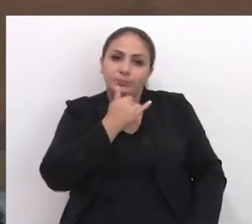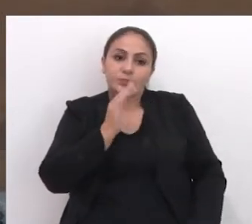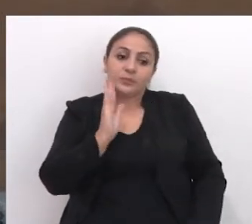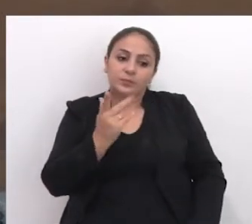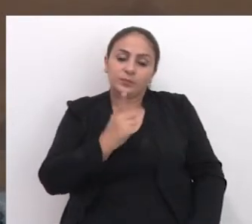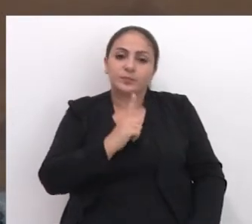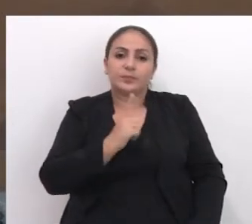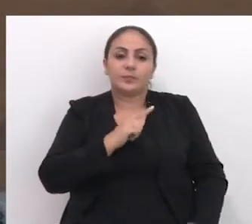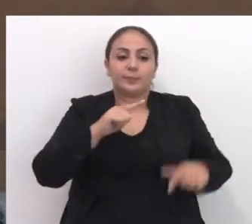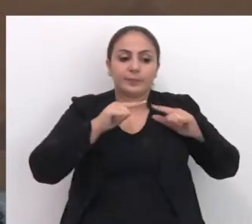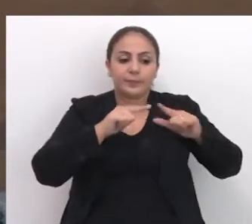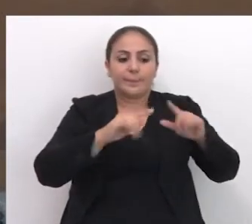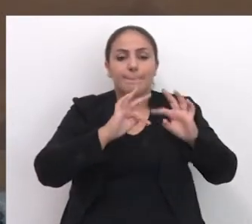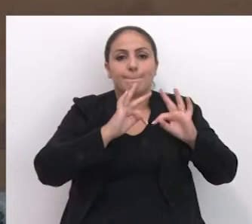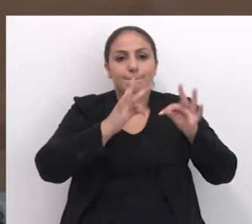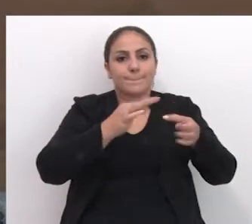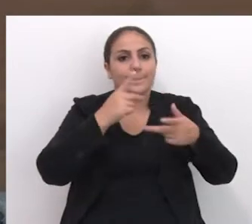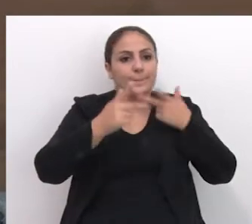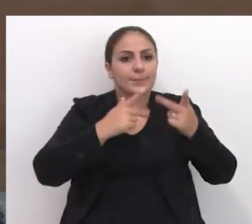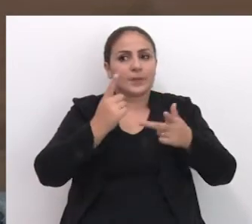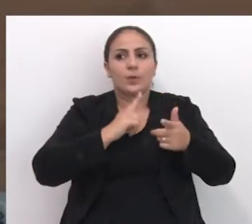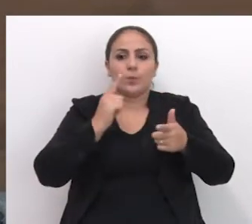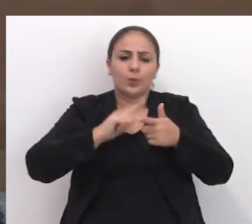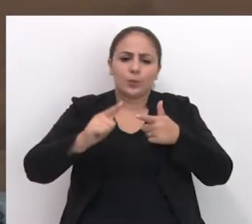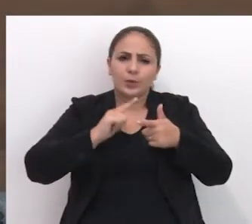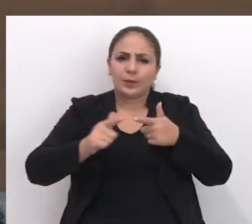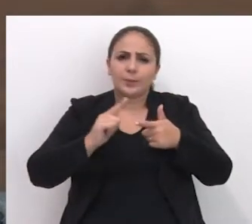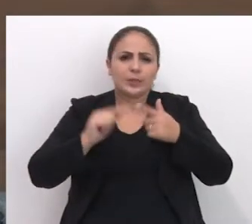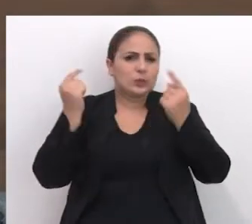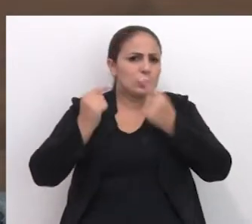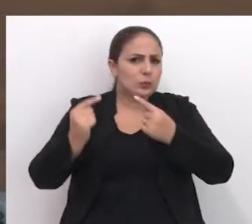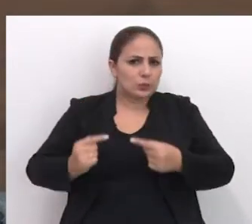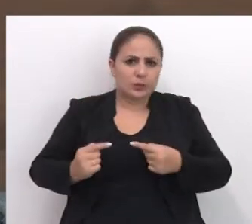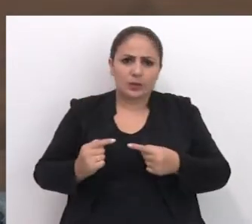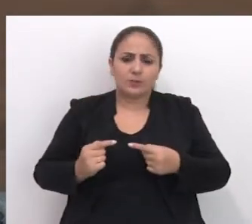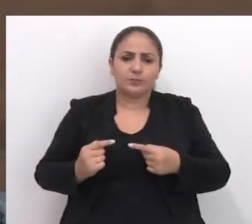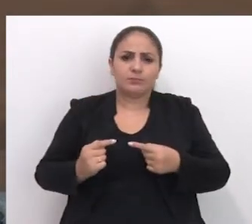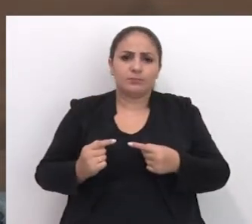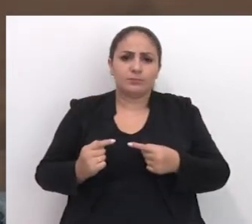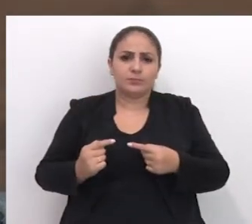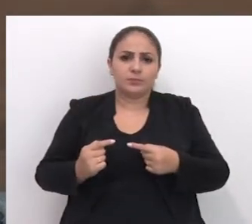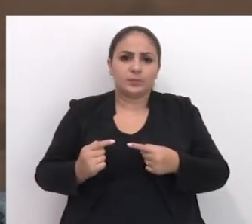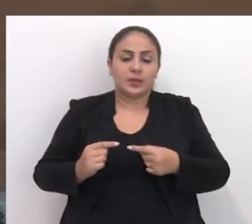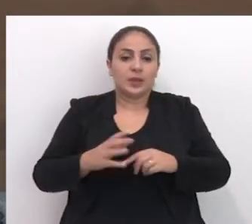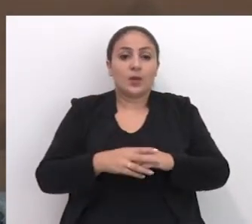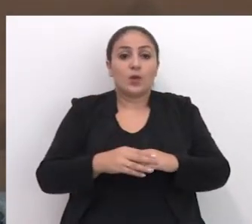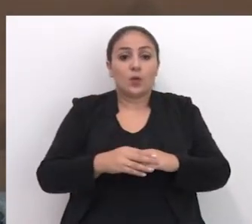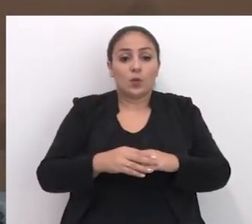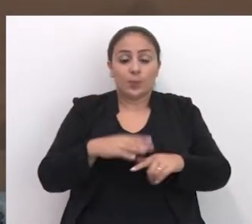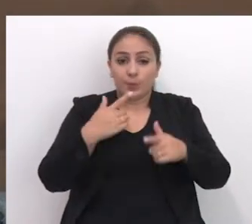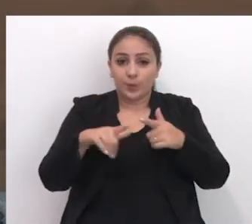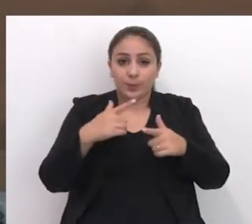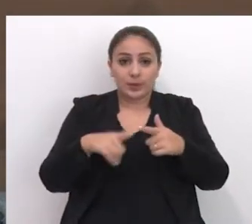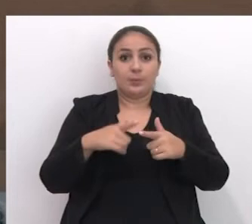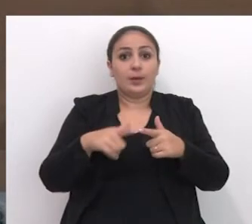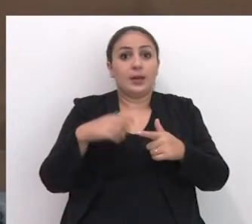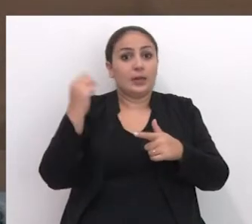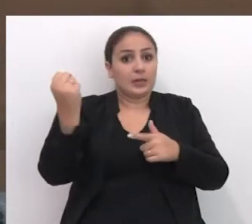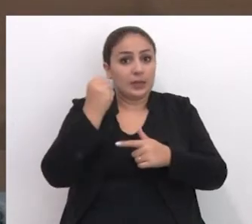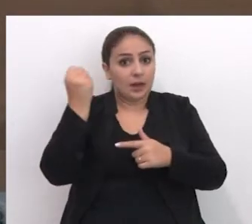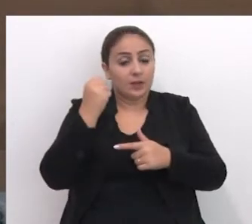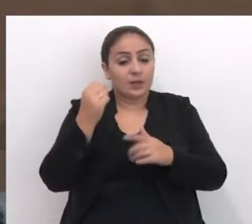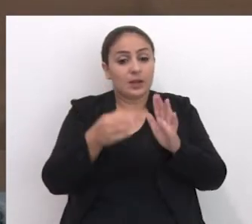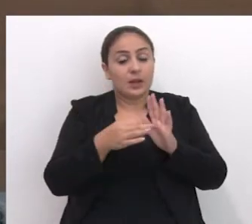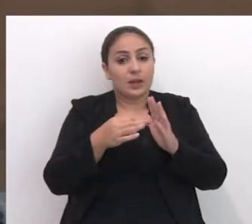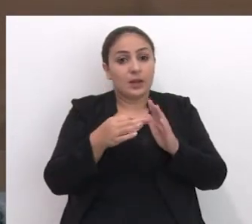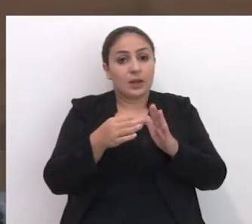já temos um laudo técnico que diz que há um problema estrutural no prédio, um problema, uma situação crítica que recomendava